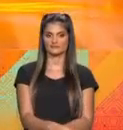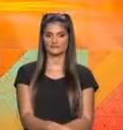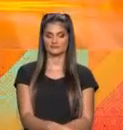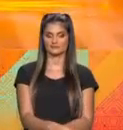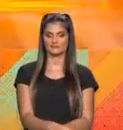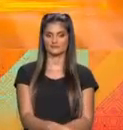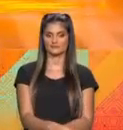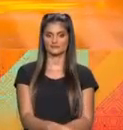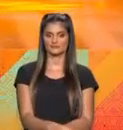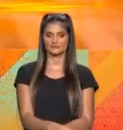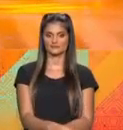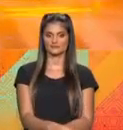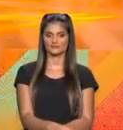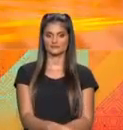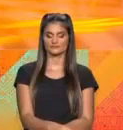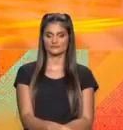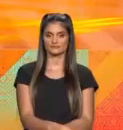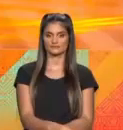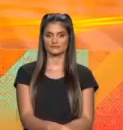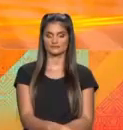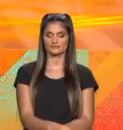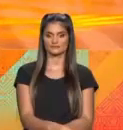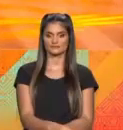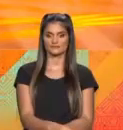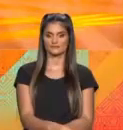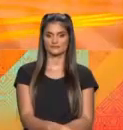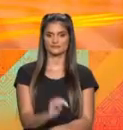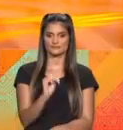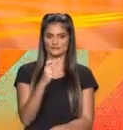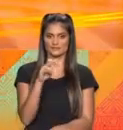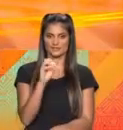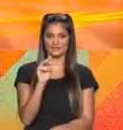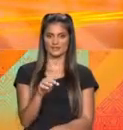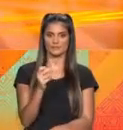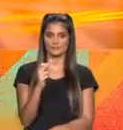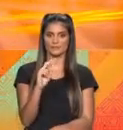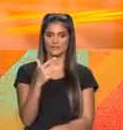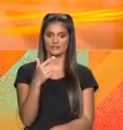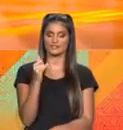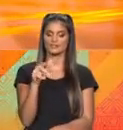Martinho.